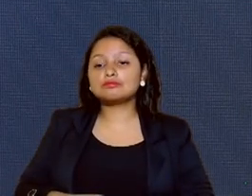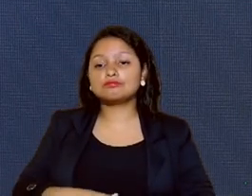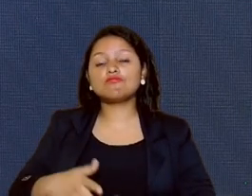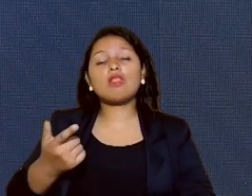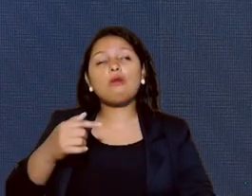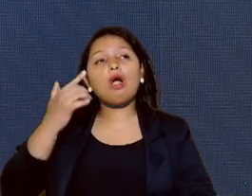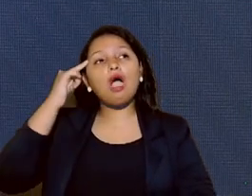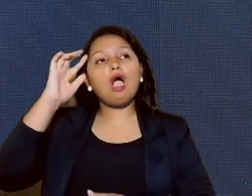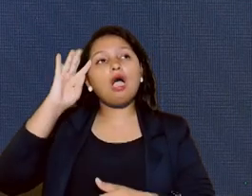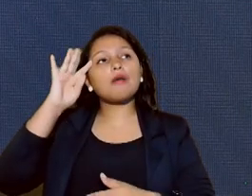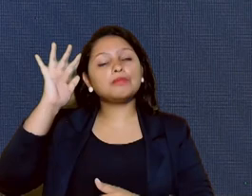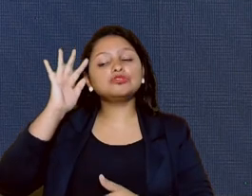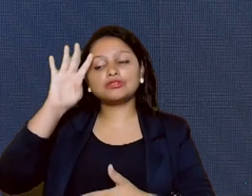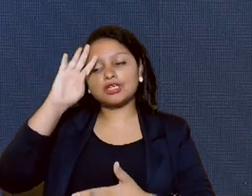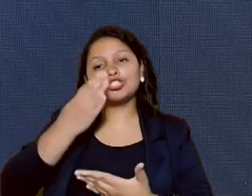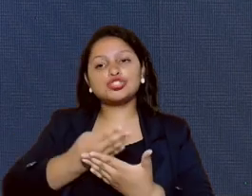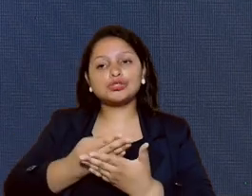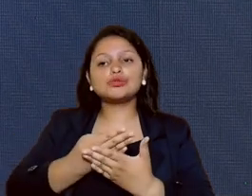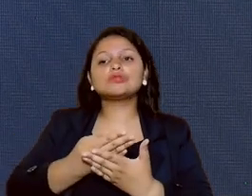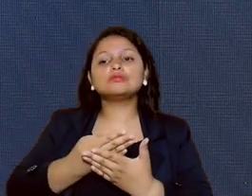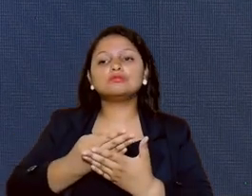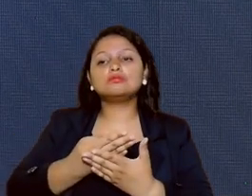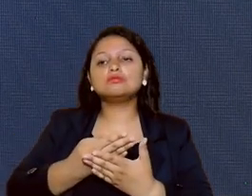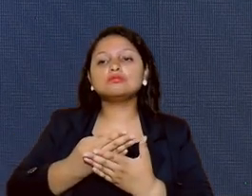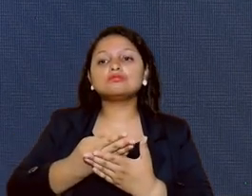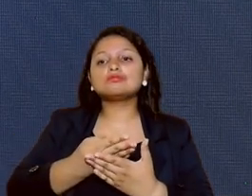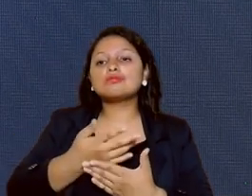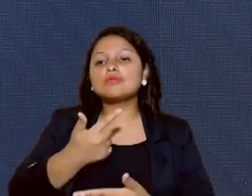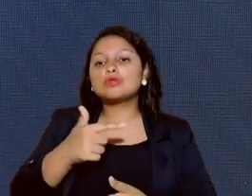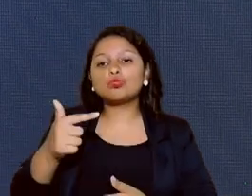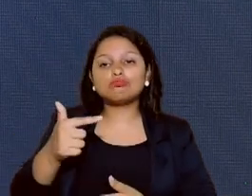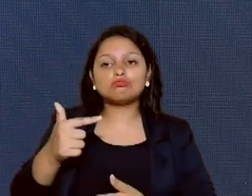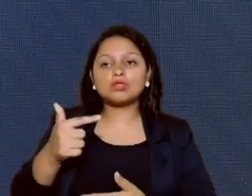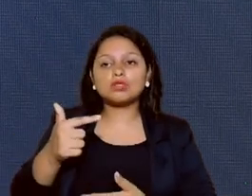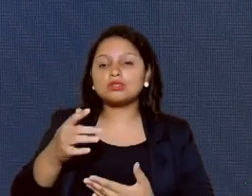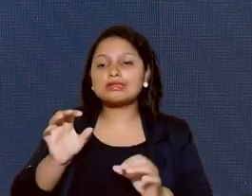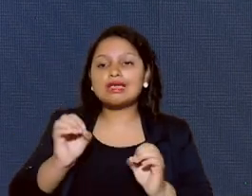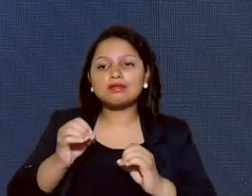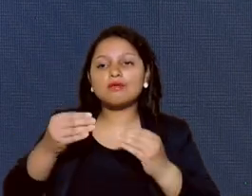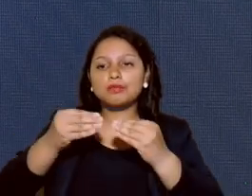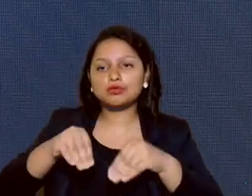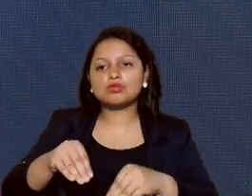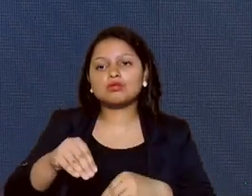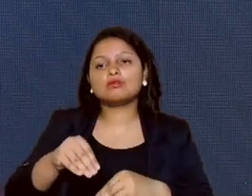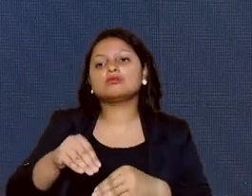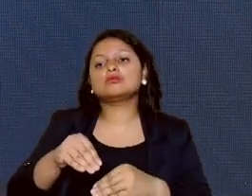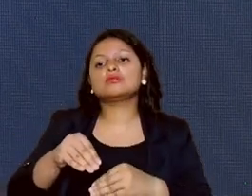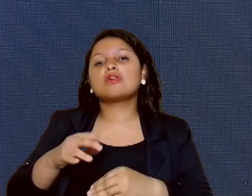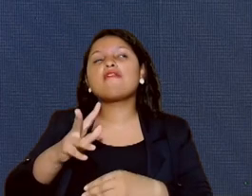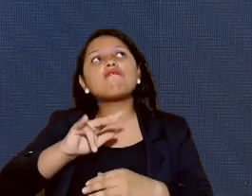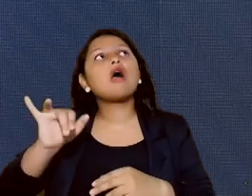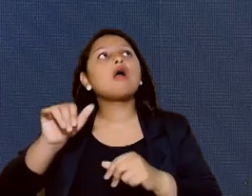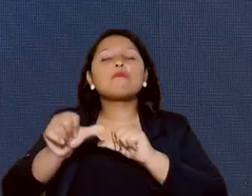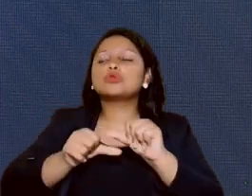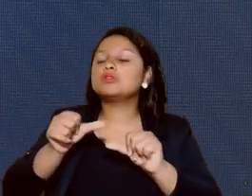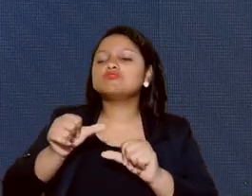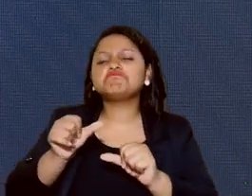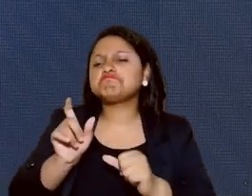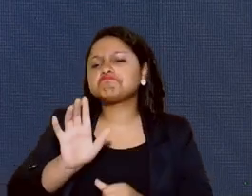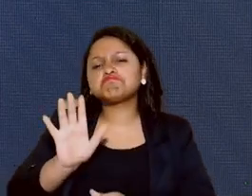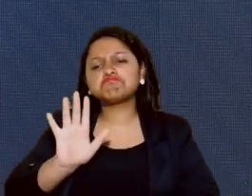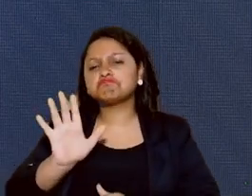Acho que se você seguir eu acho que não tem nenhuma Bala de Prata acho que não tem um negócio não vai sair Tem uma coisa que vai mudar a vida não acho que é